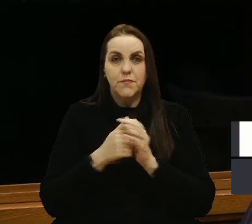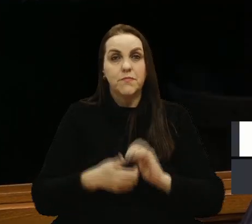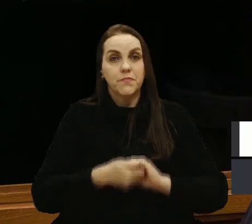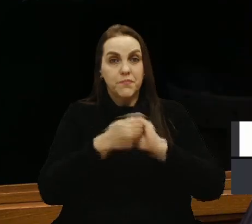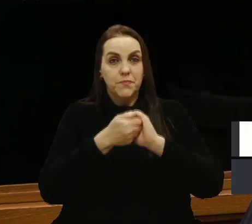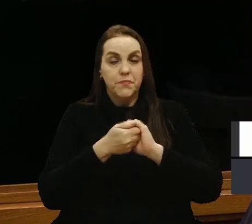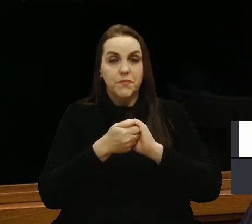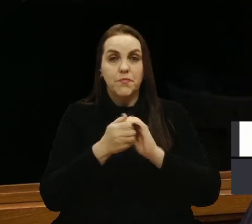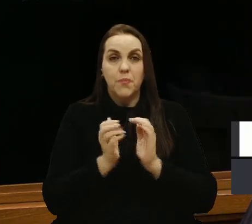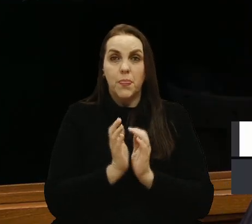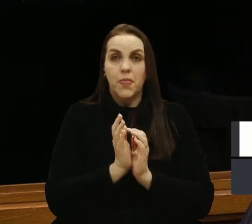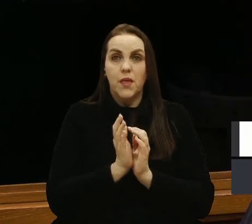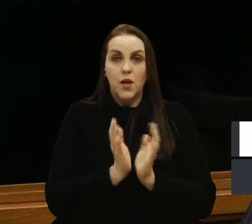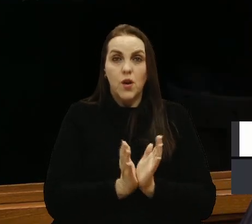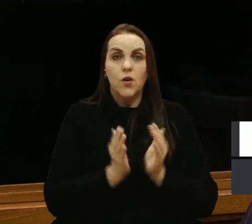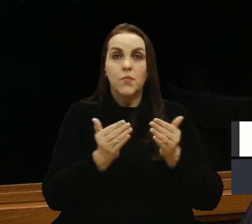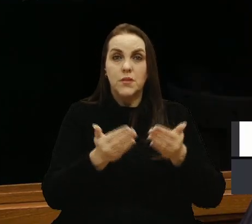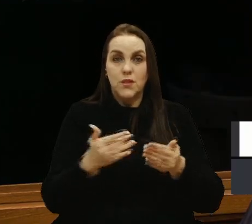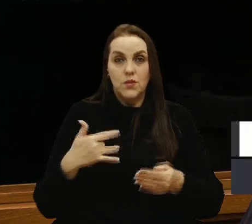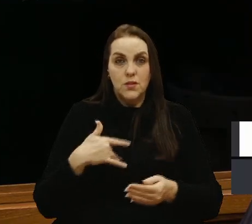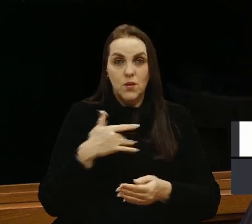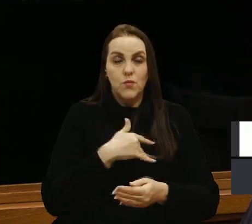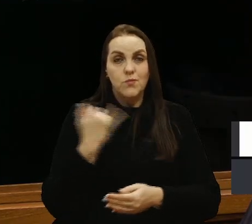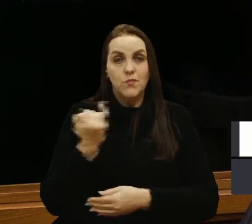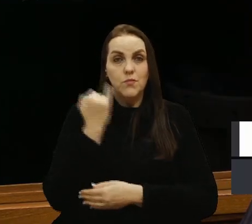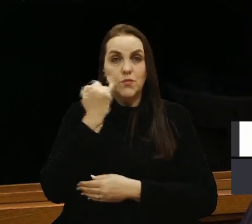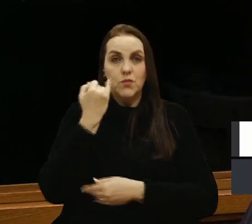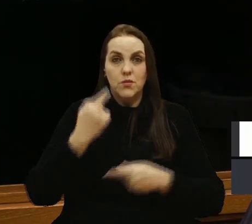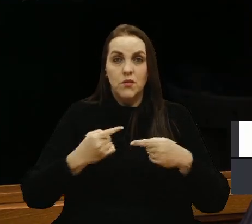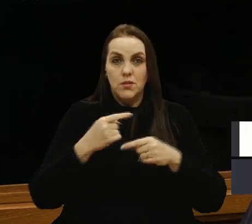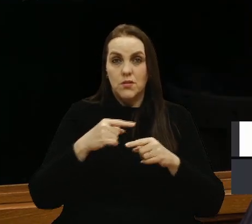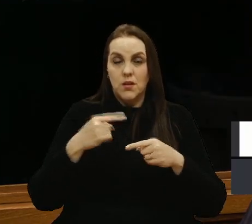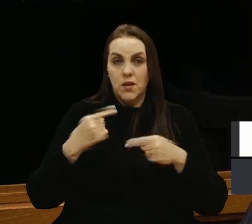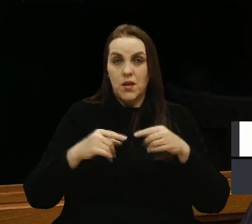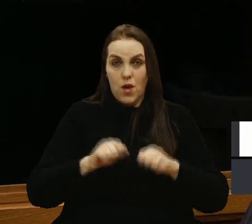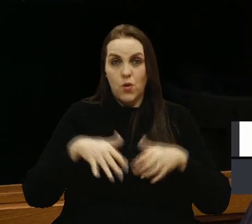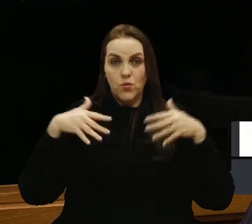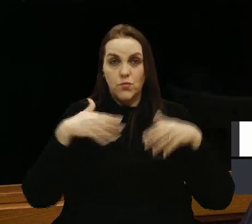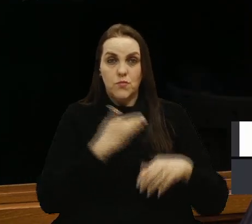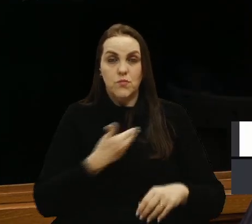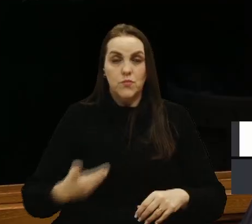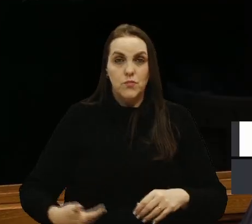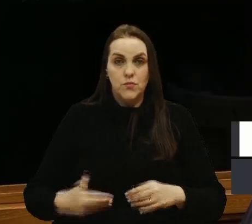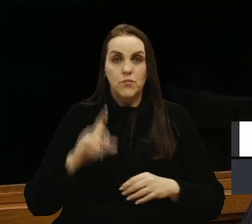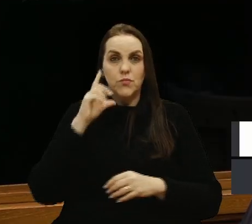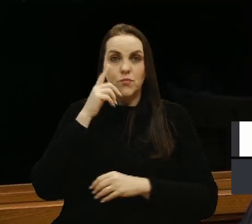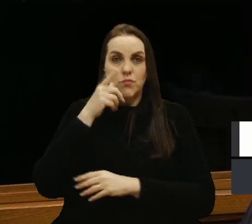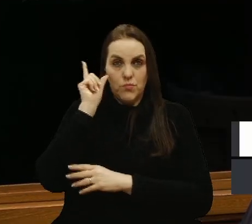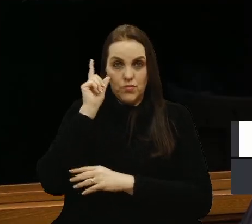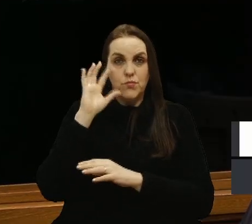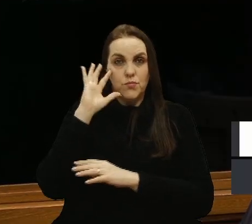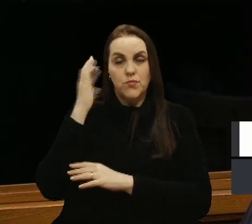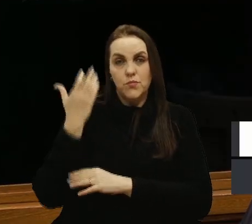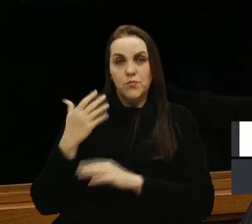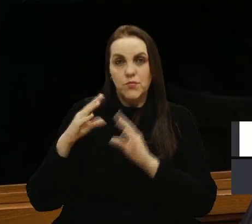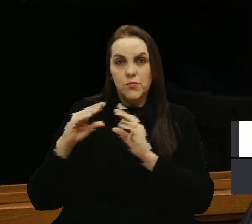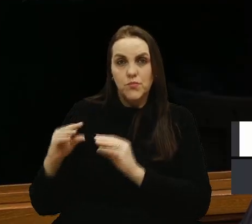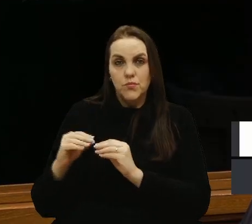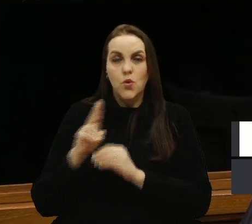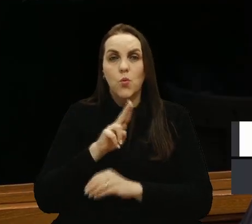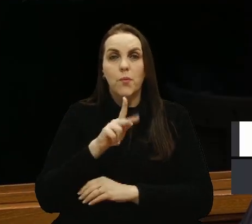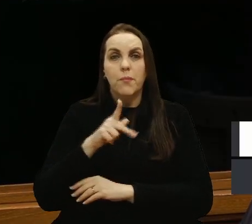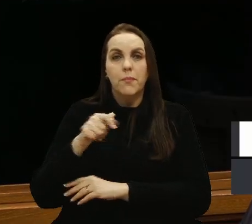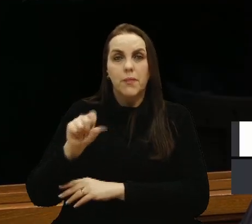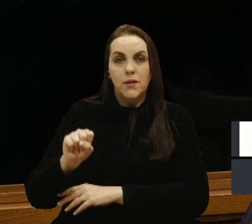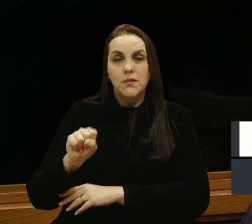pela importante audiência pública, a vereadora Estela, que tivemos na noite de ontem, sobre a situação das UPAs. Dessa forma, nós vamos construindo alternativas